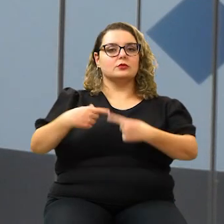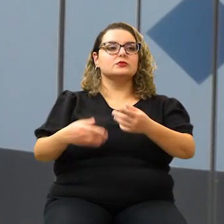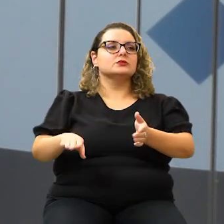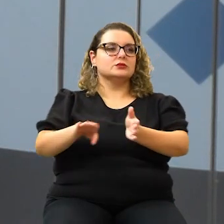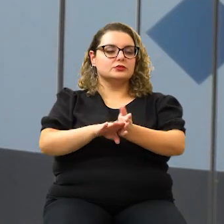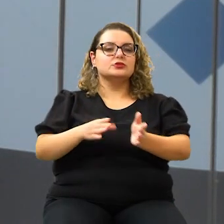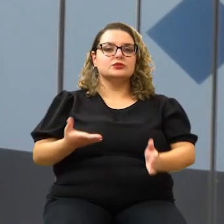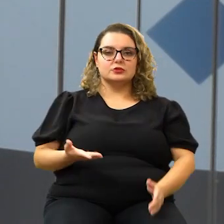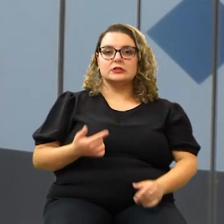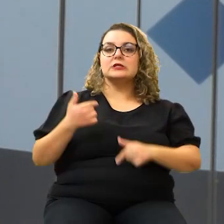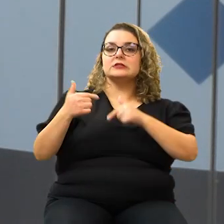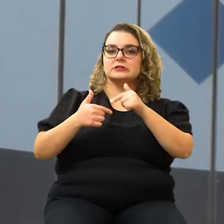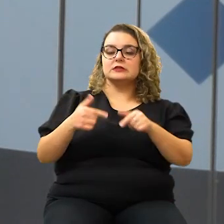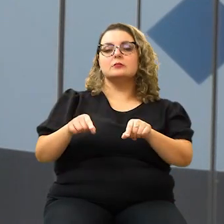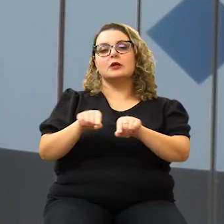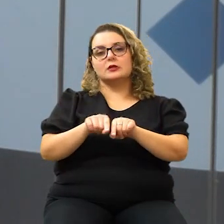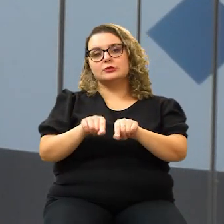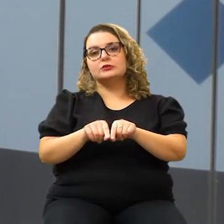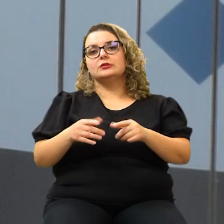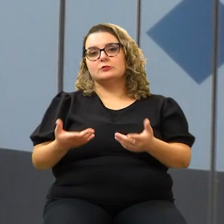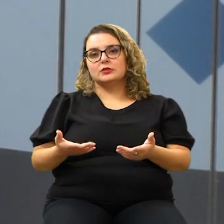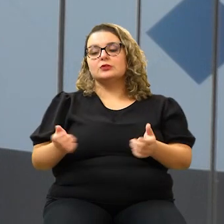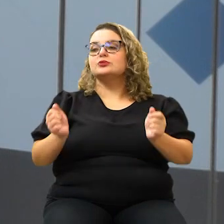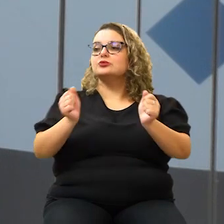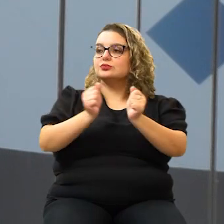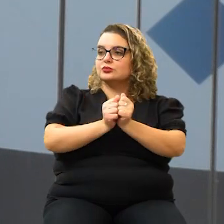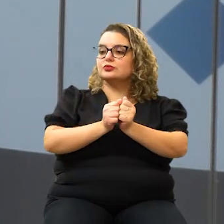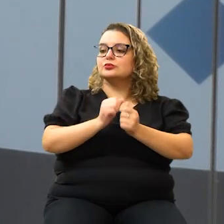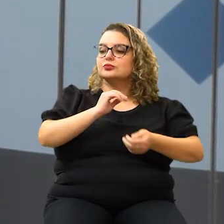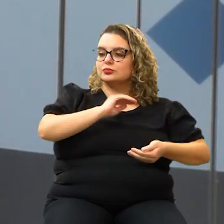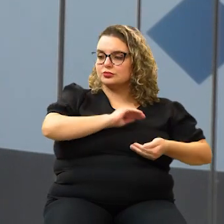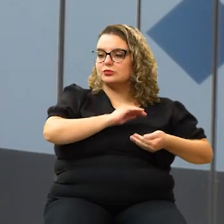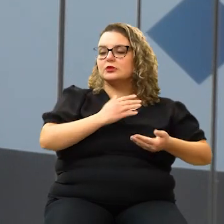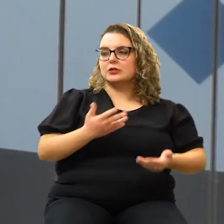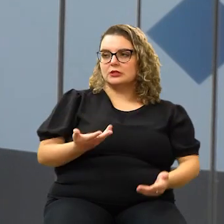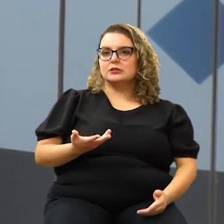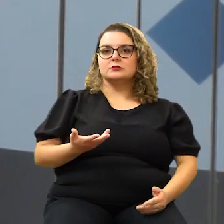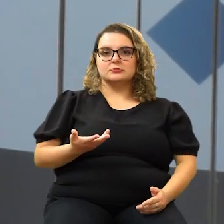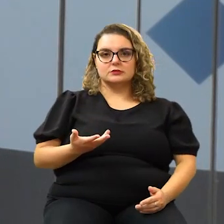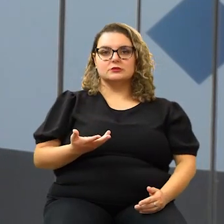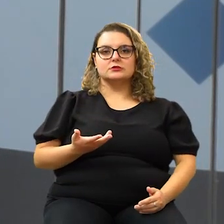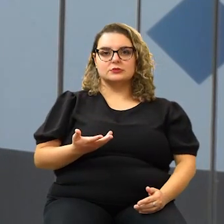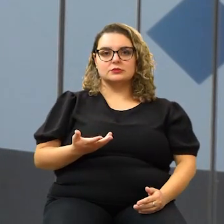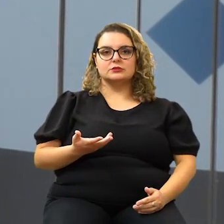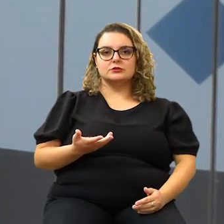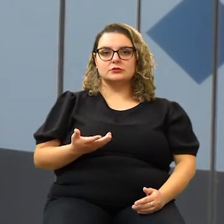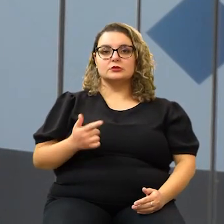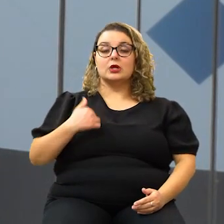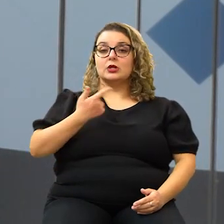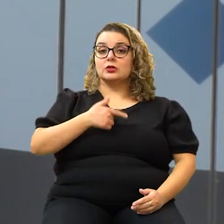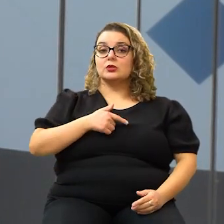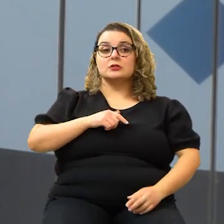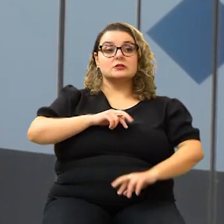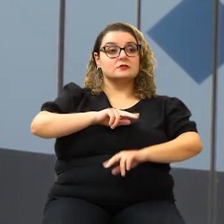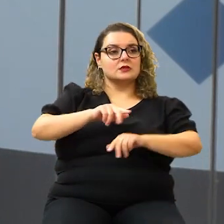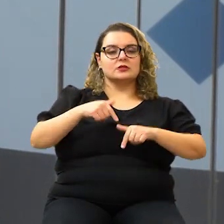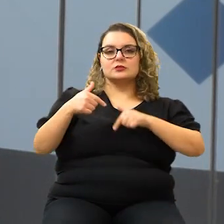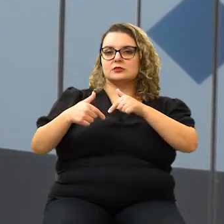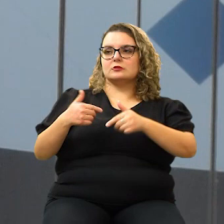esse trabalho também, juntamente com a Defesa Civil, isso vai, nós temos muito trabalho